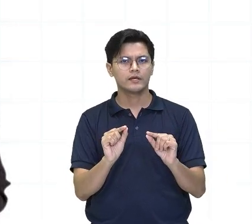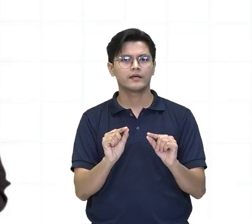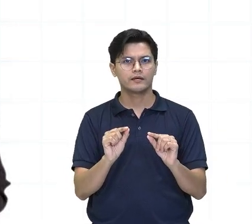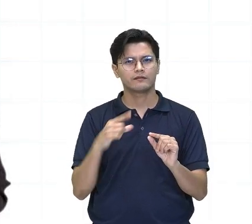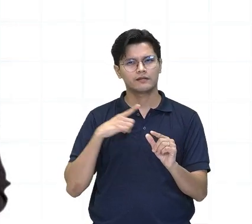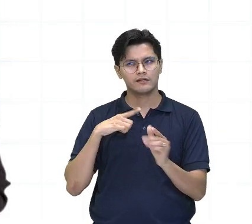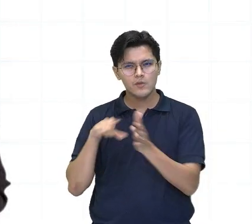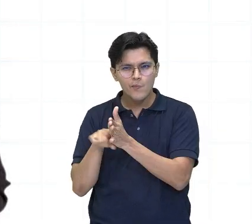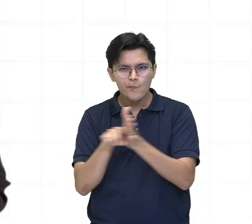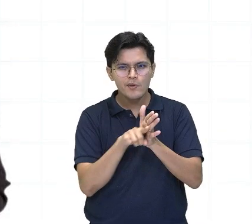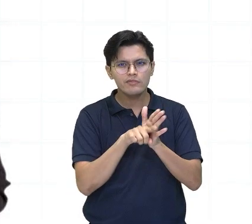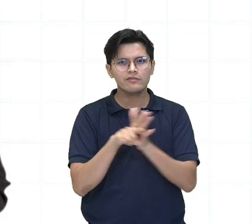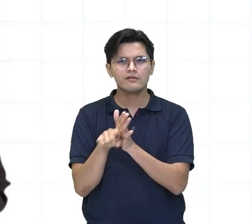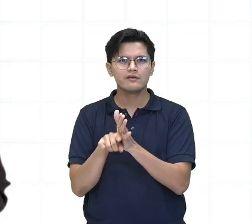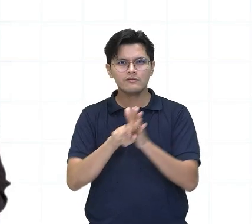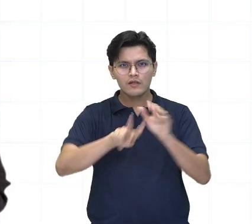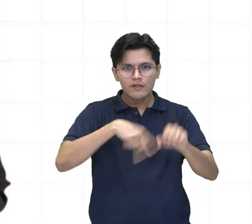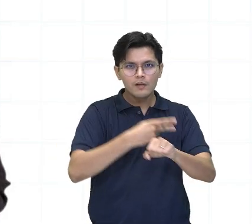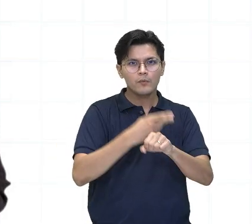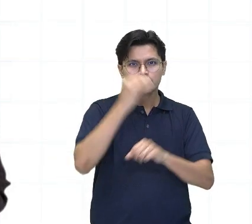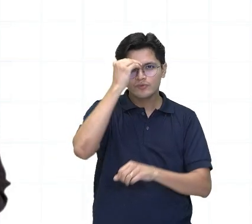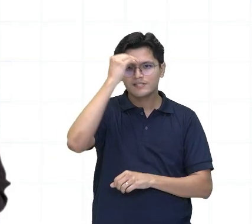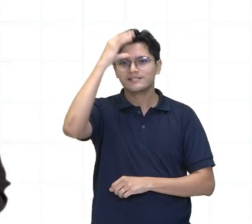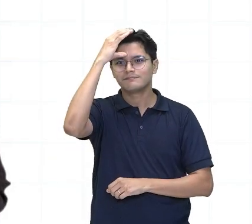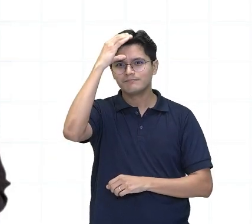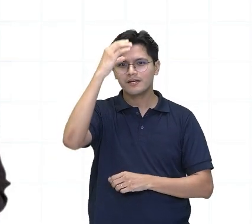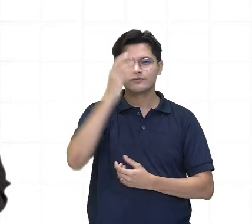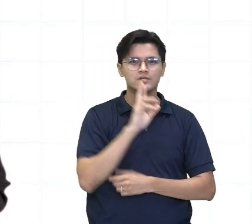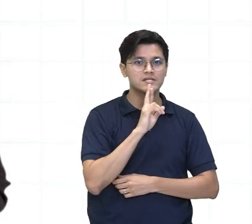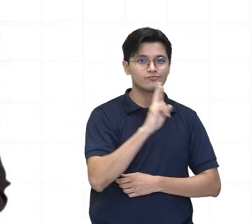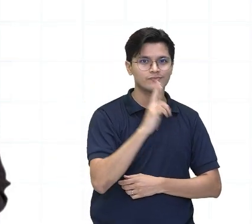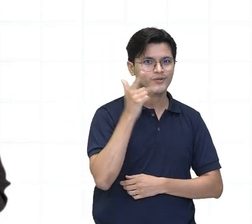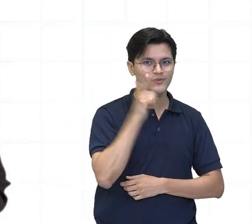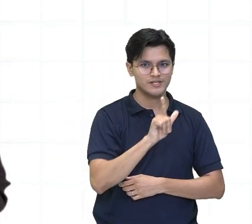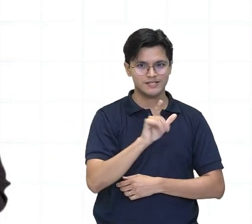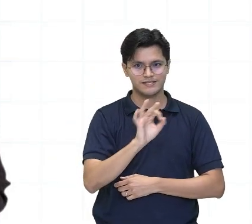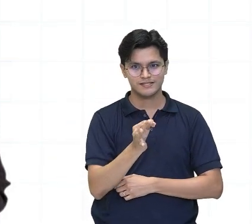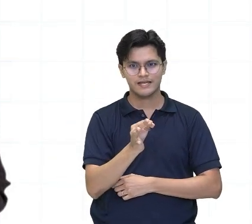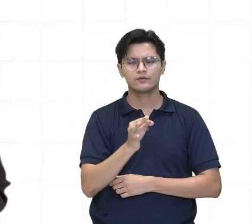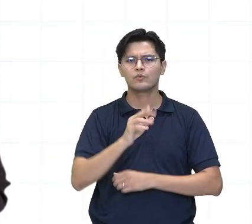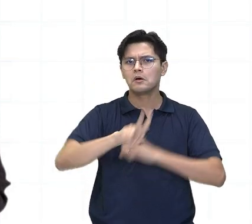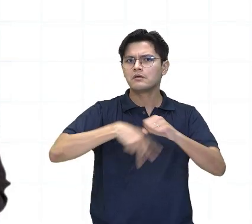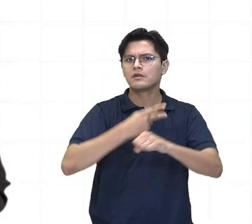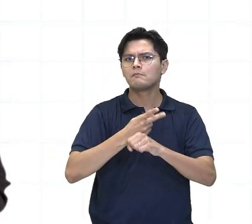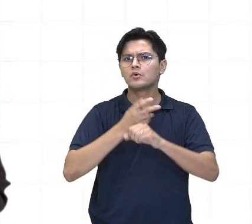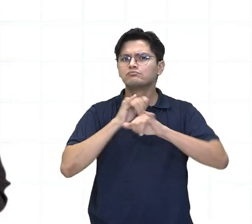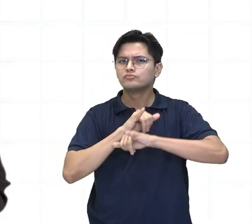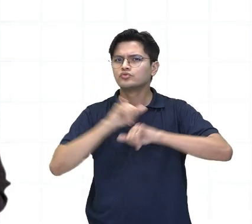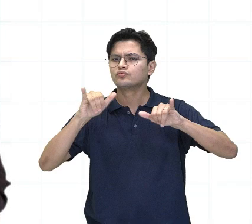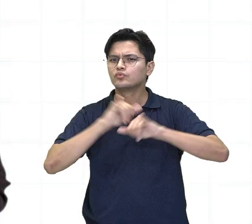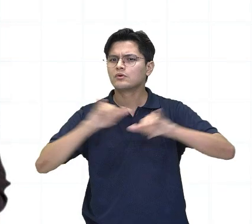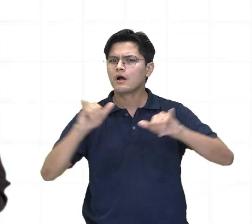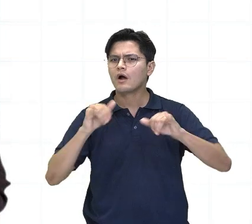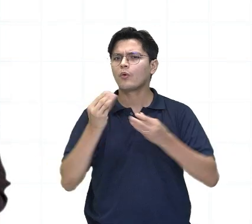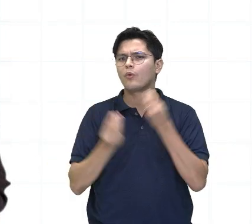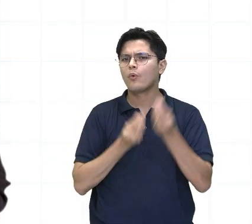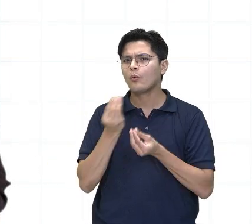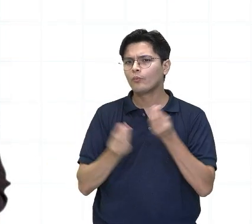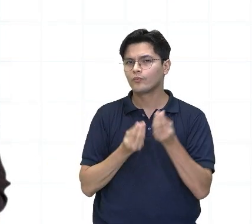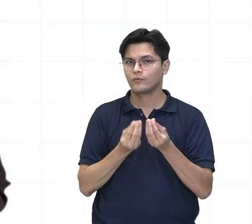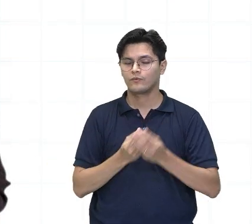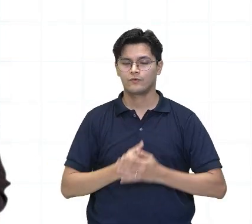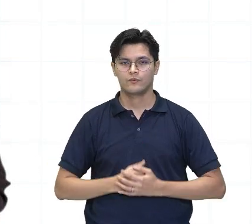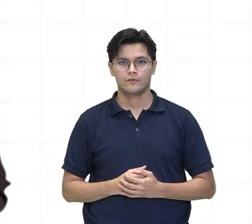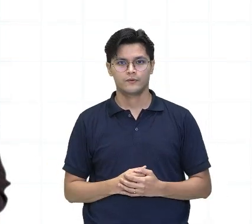que vai chegar a um resultado. E aí nós vamos divulgar essa ciência, nós vamos divulgar o que a gente pesquisou. E aí,